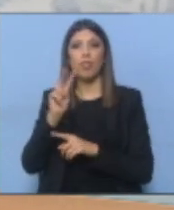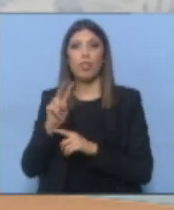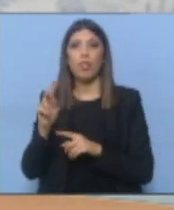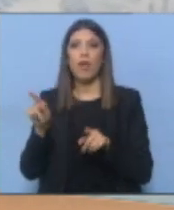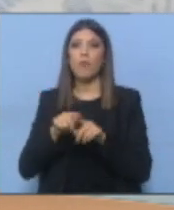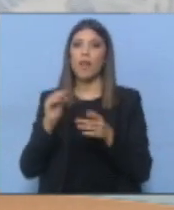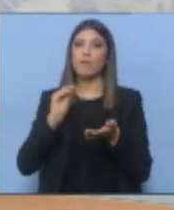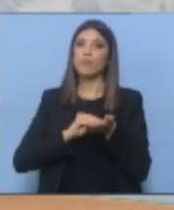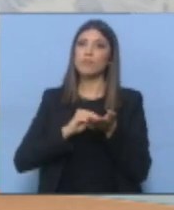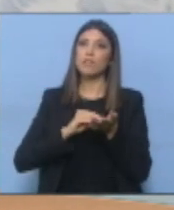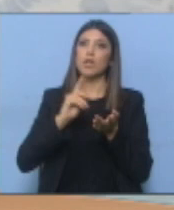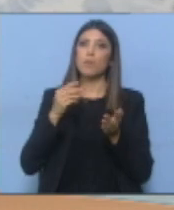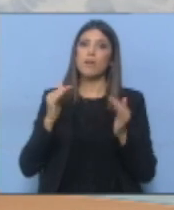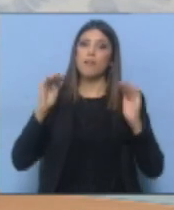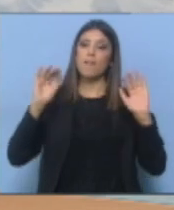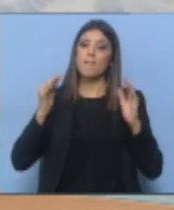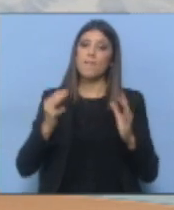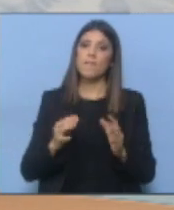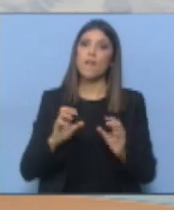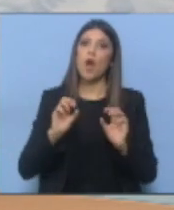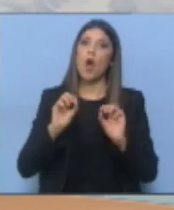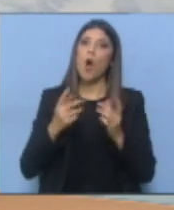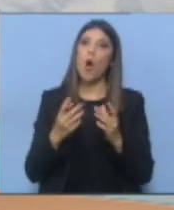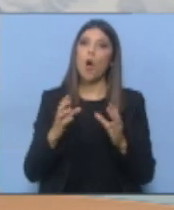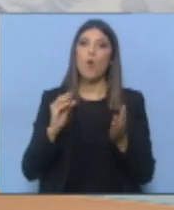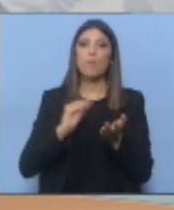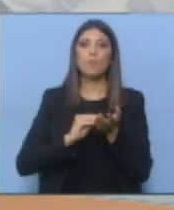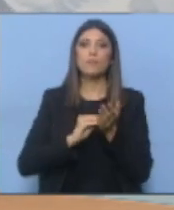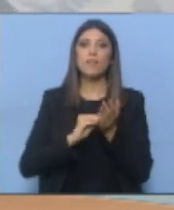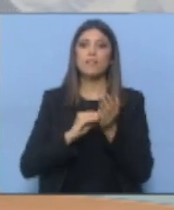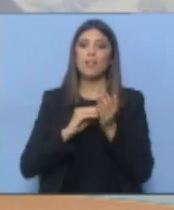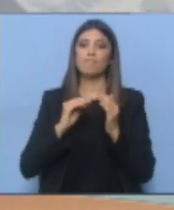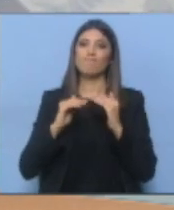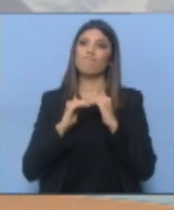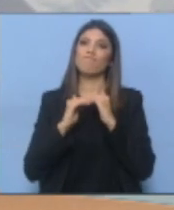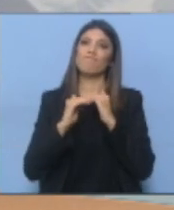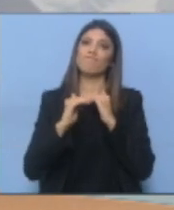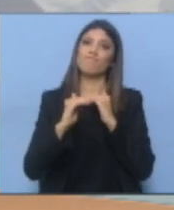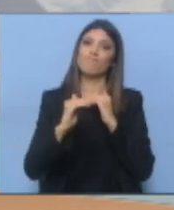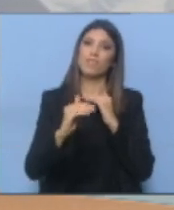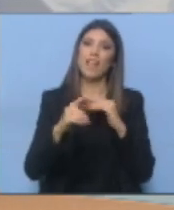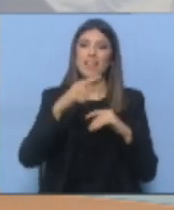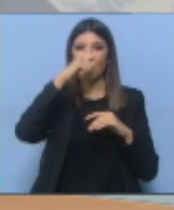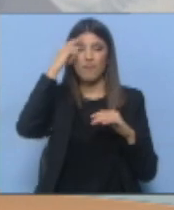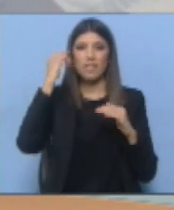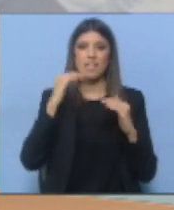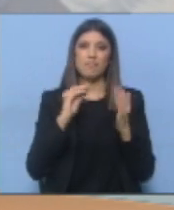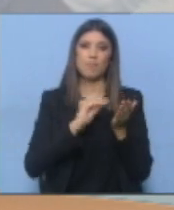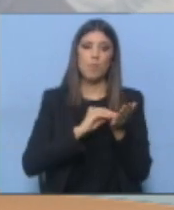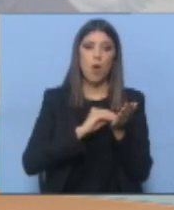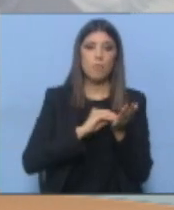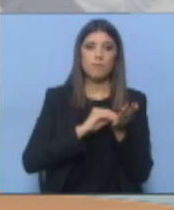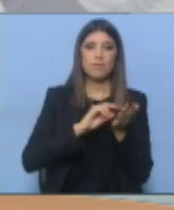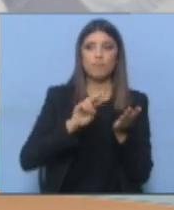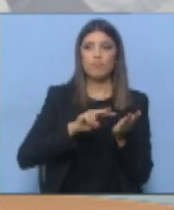recuando ou há um reduto de pobreza, um ciclo de pobreza do qual é muito difícil as pessoas saírem e continua a